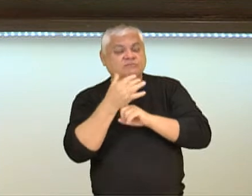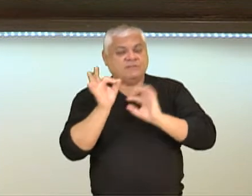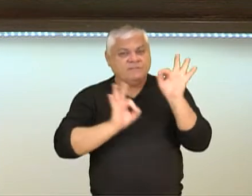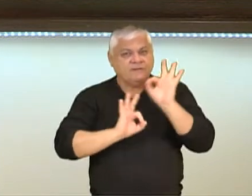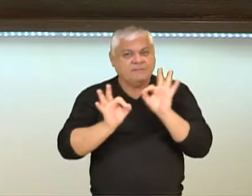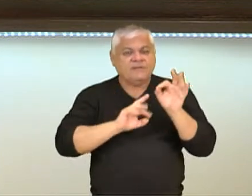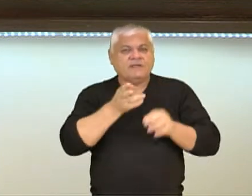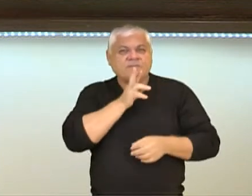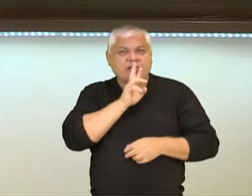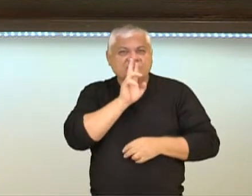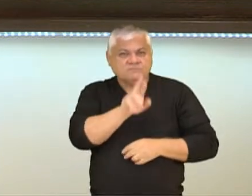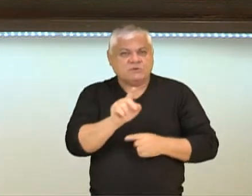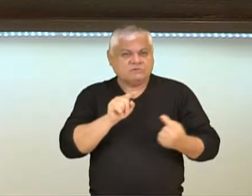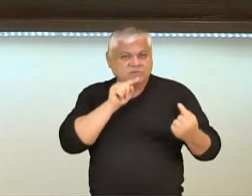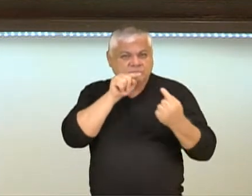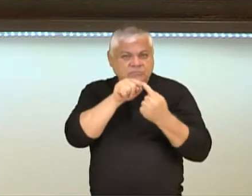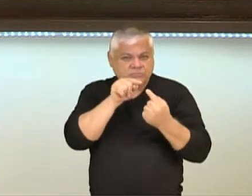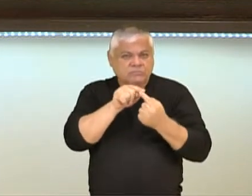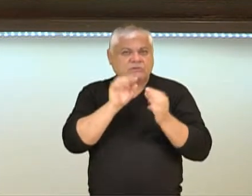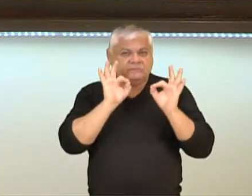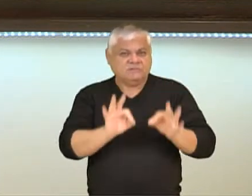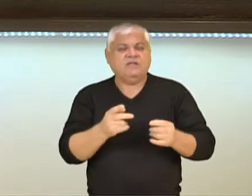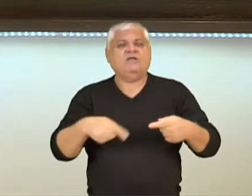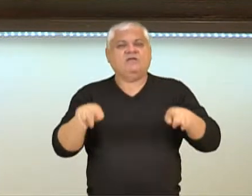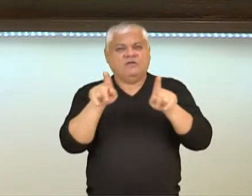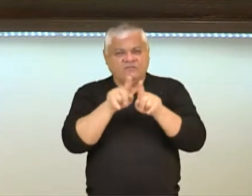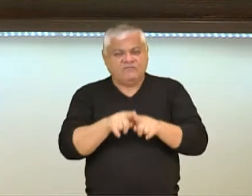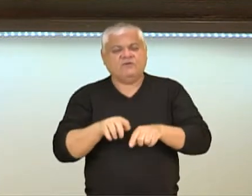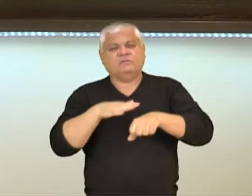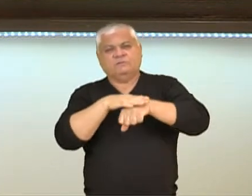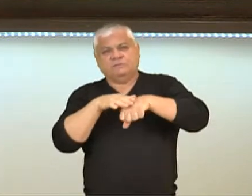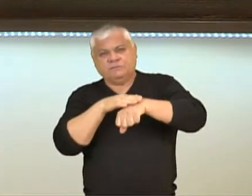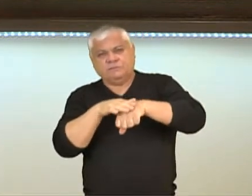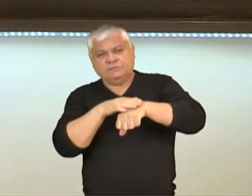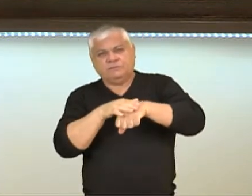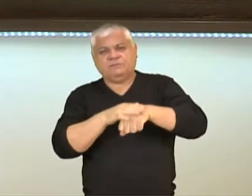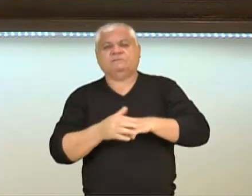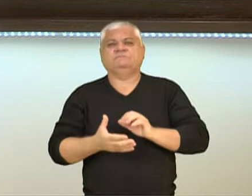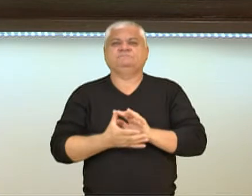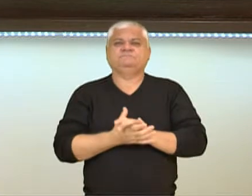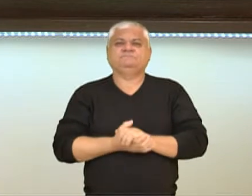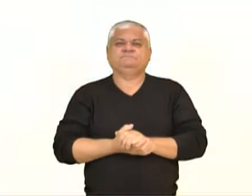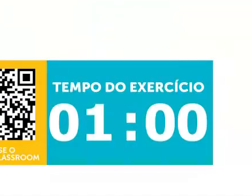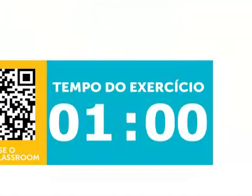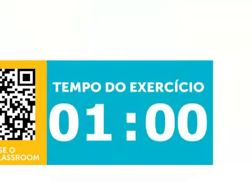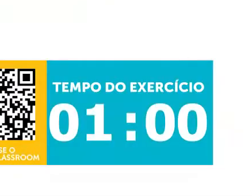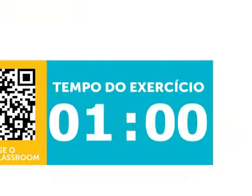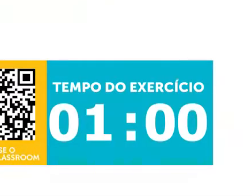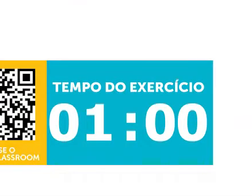uma boa resposta, objetiva e clara. Eu já volto comentando com vocês o nosso gabarito.